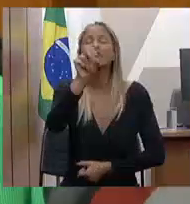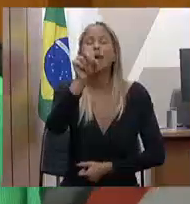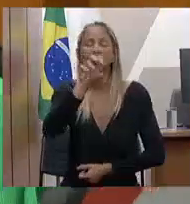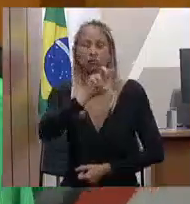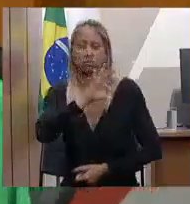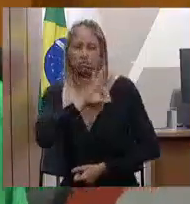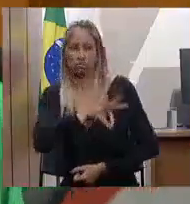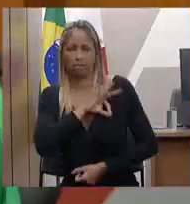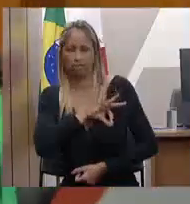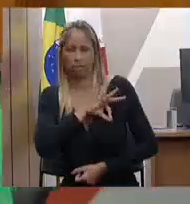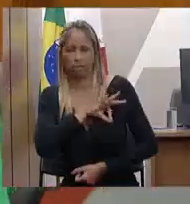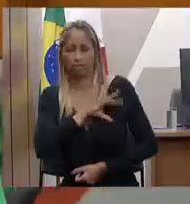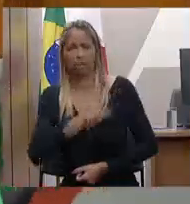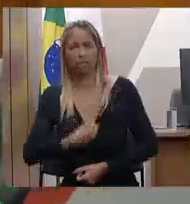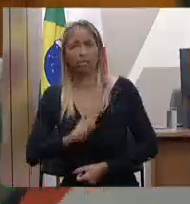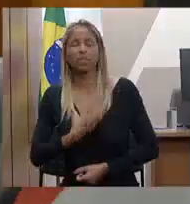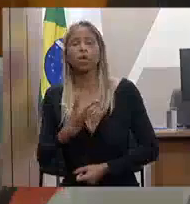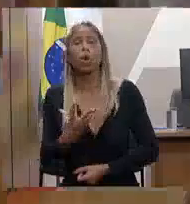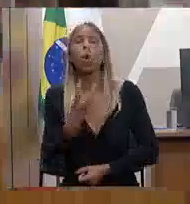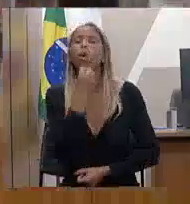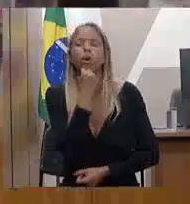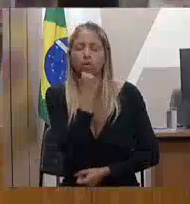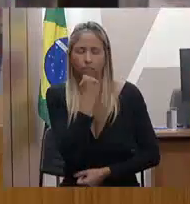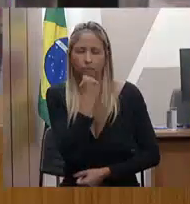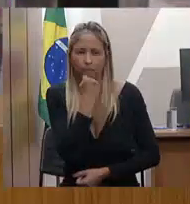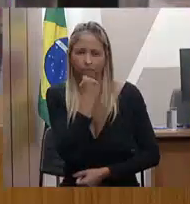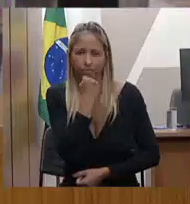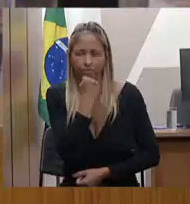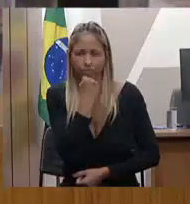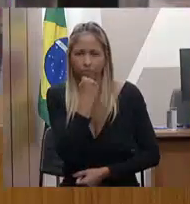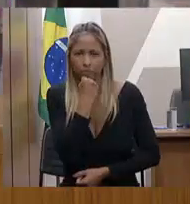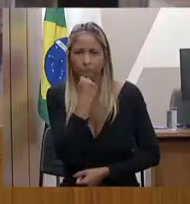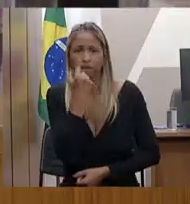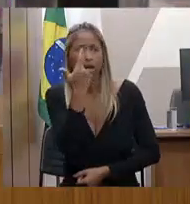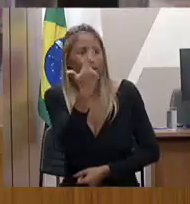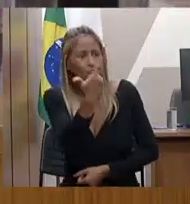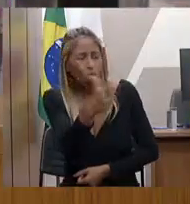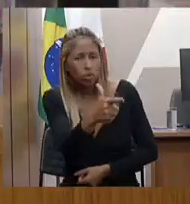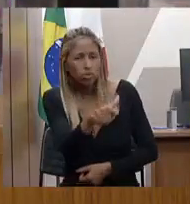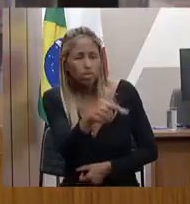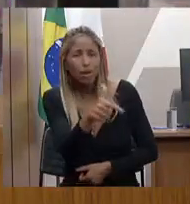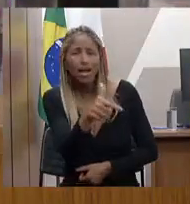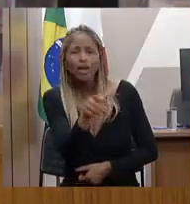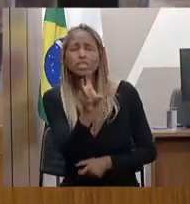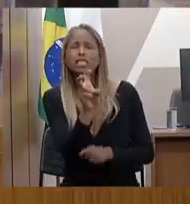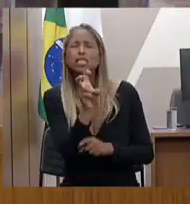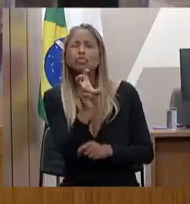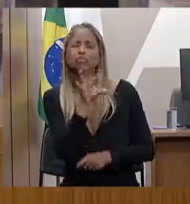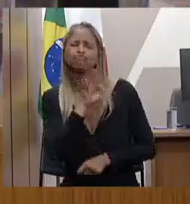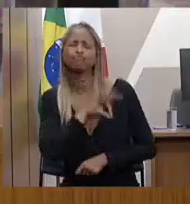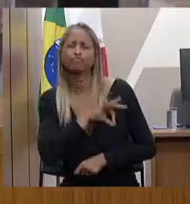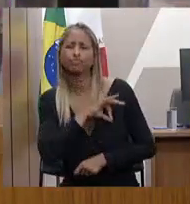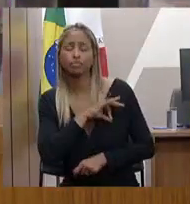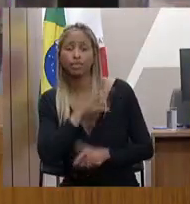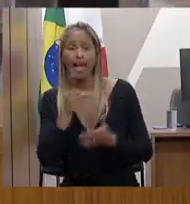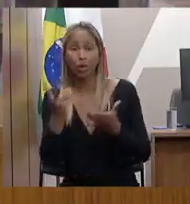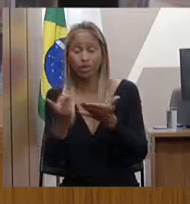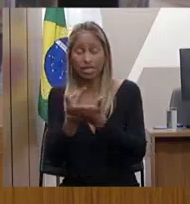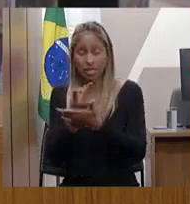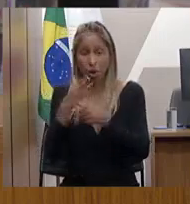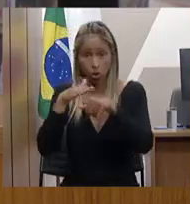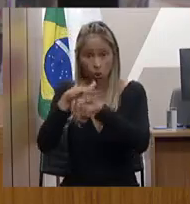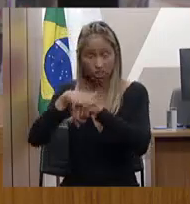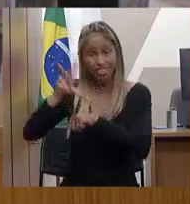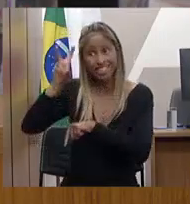de participação dos outros resultados enquanto os trabalhadores da Vale receberam cinco naquela noite na quinta-feira